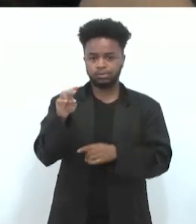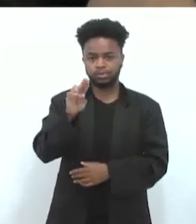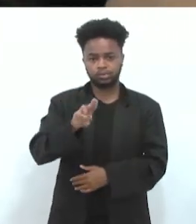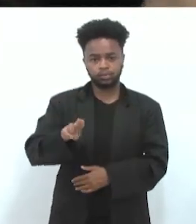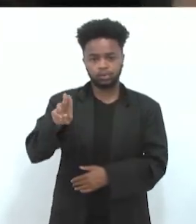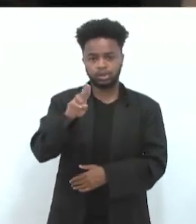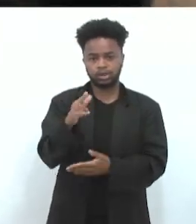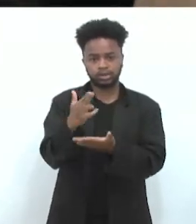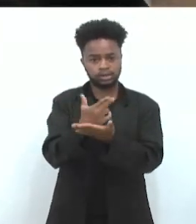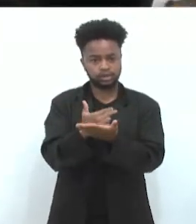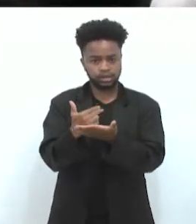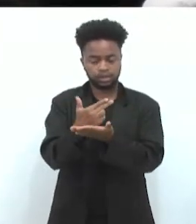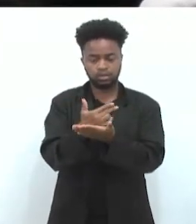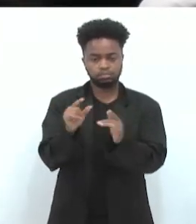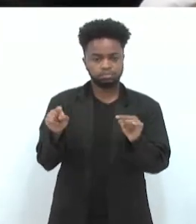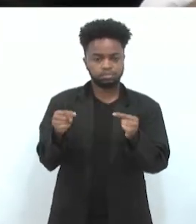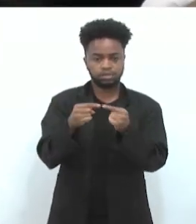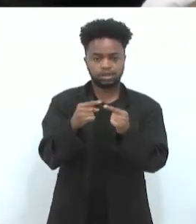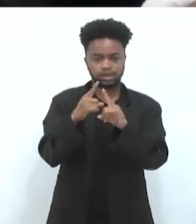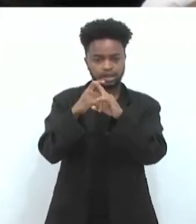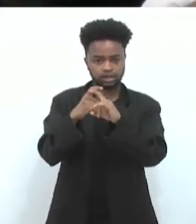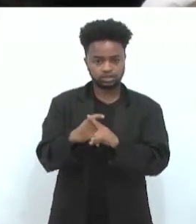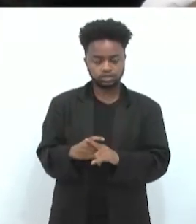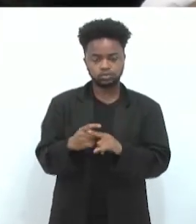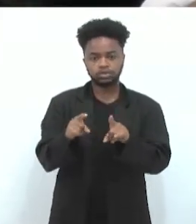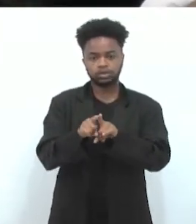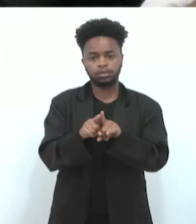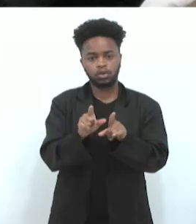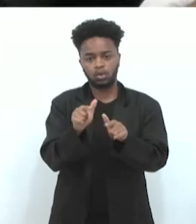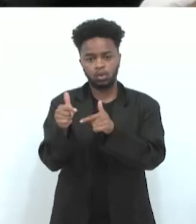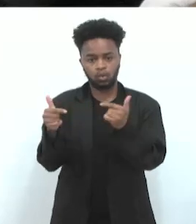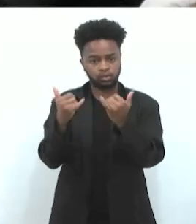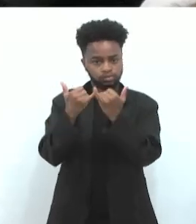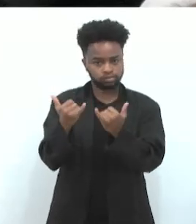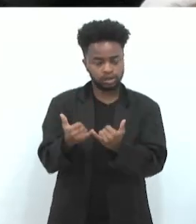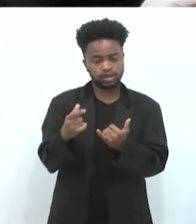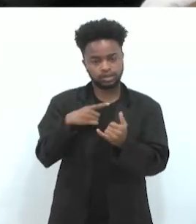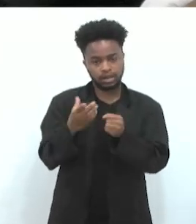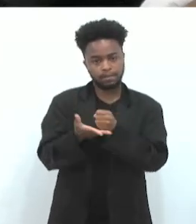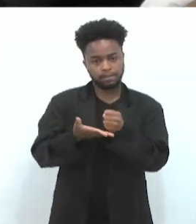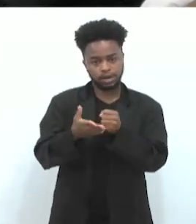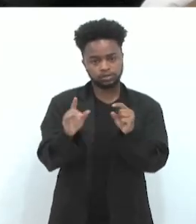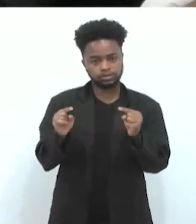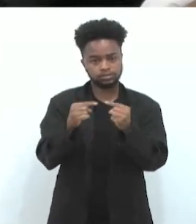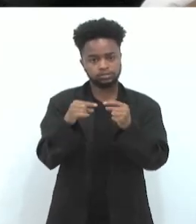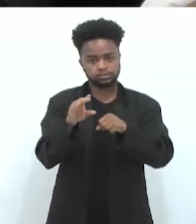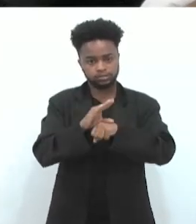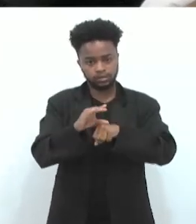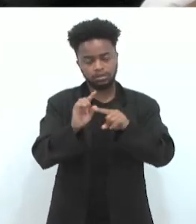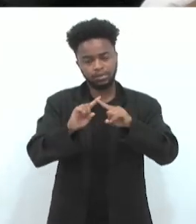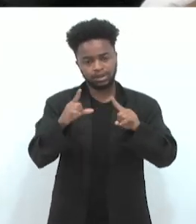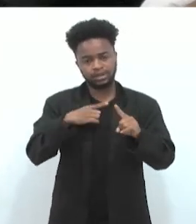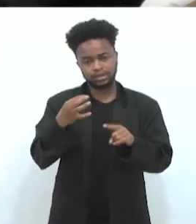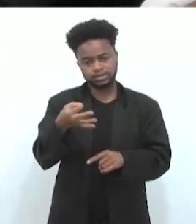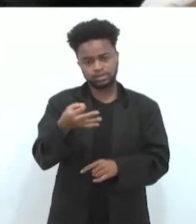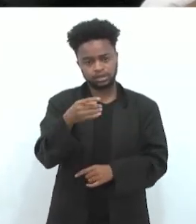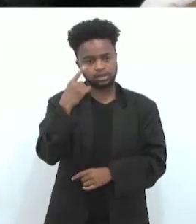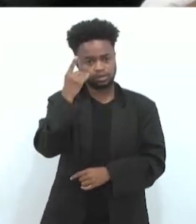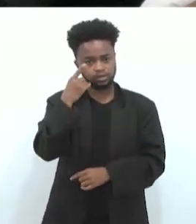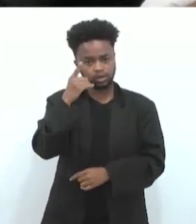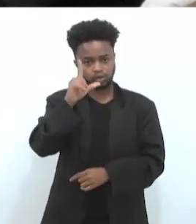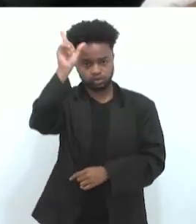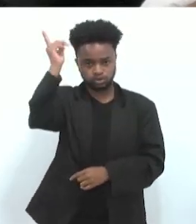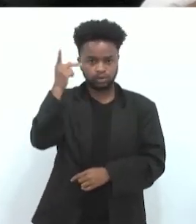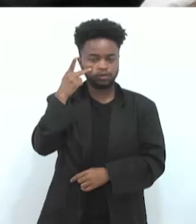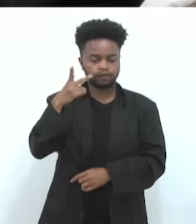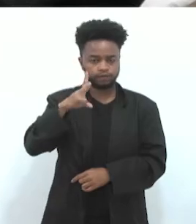de símbolos do nazismo ou similares, então tem essa base constitucional. Mas seguramente o deputado Luiz Paulo vai aperfeiçoar.